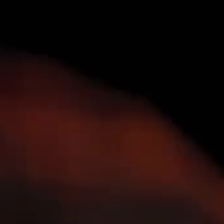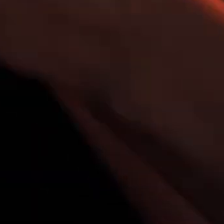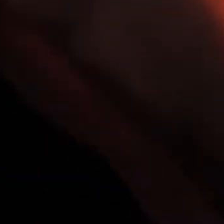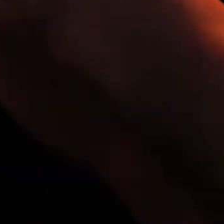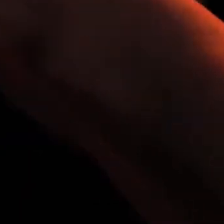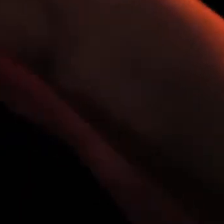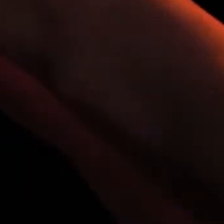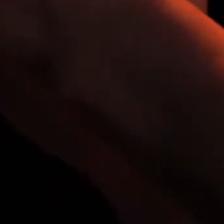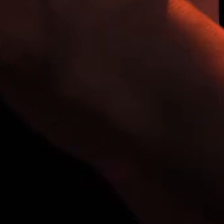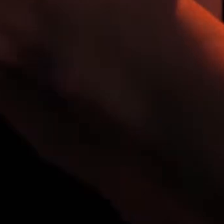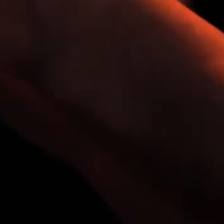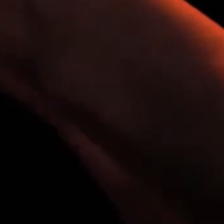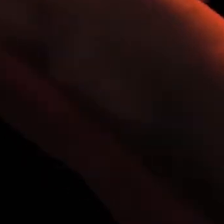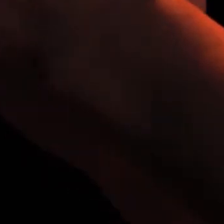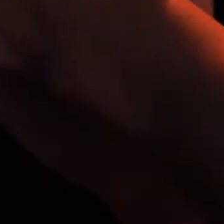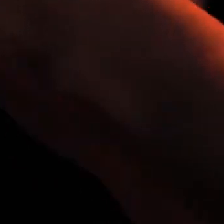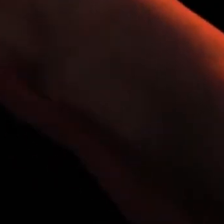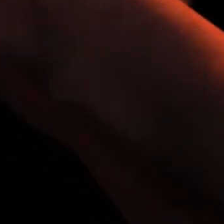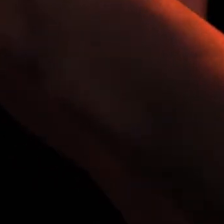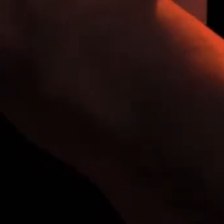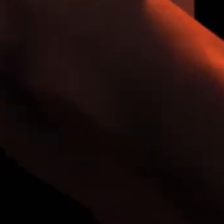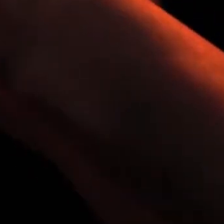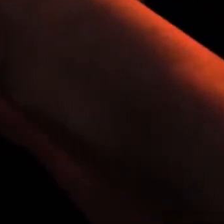Mãos batendo palmas.